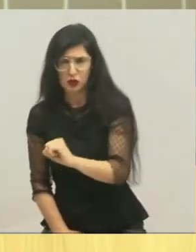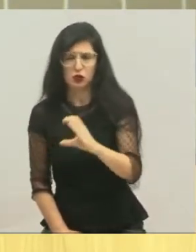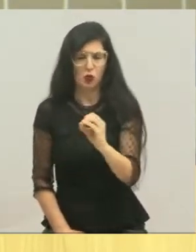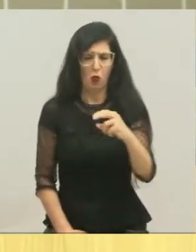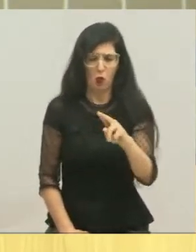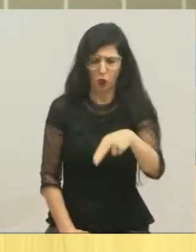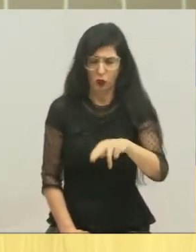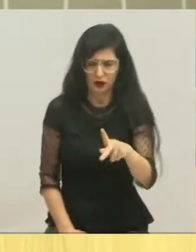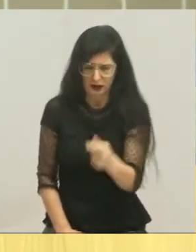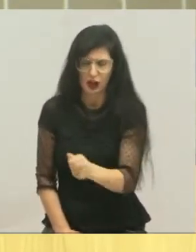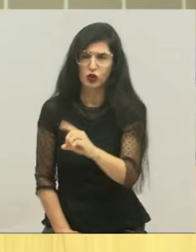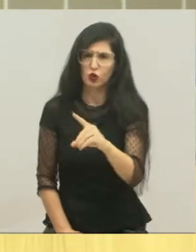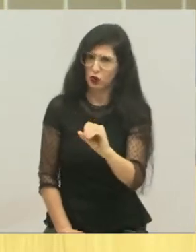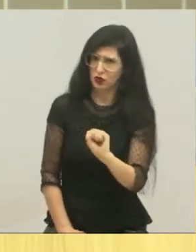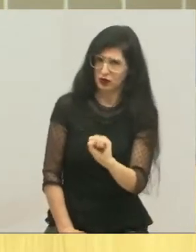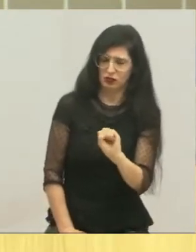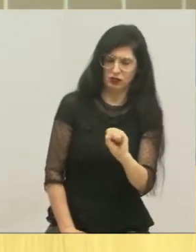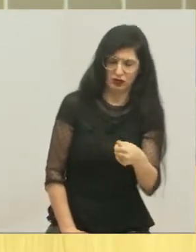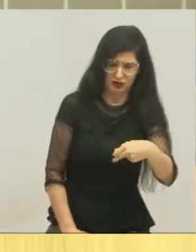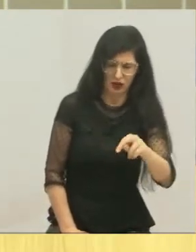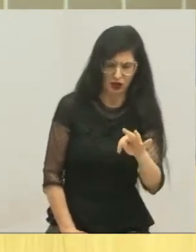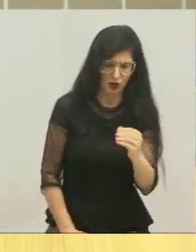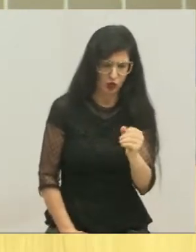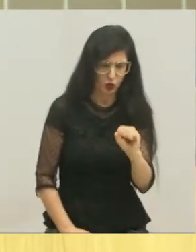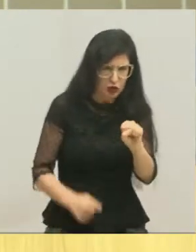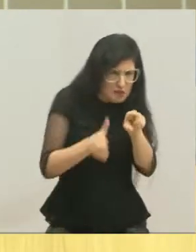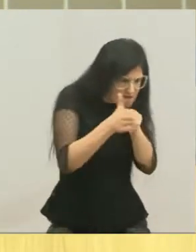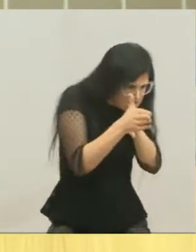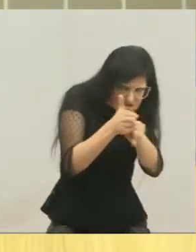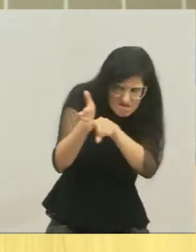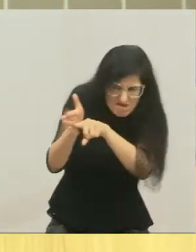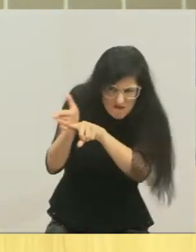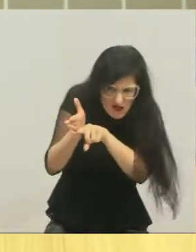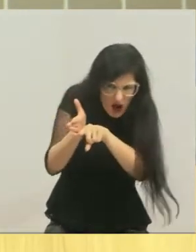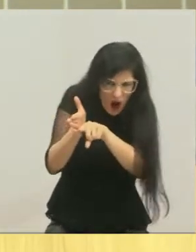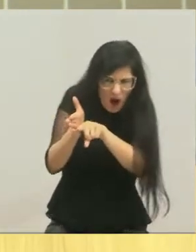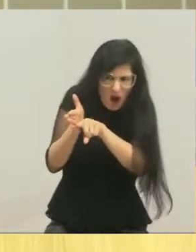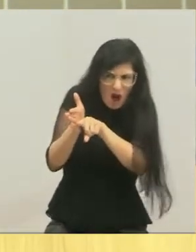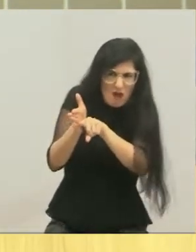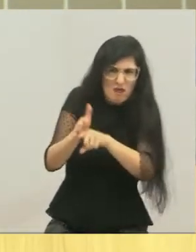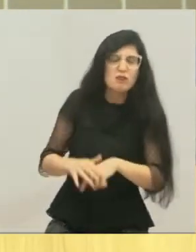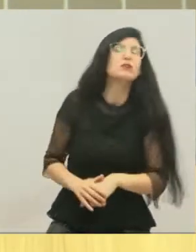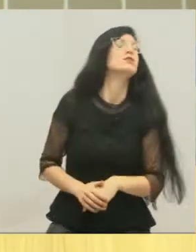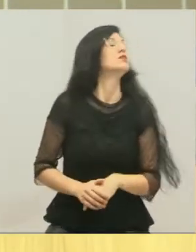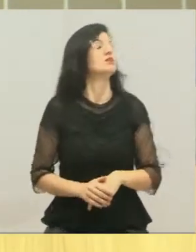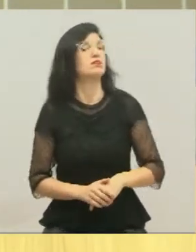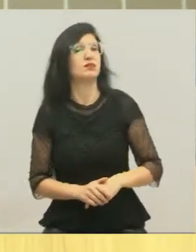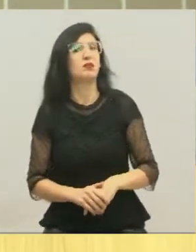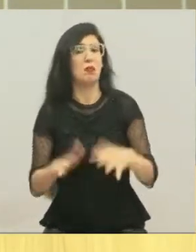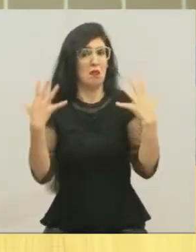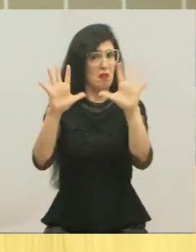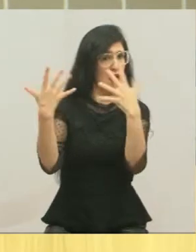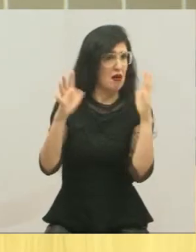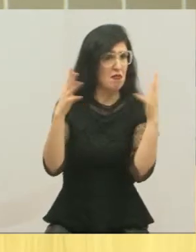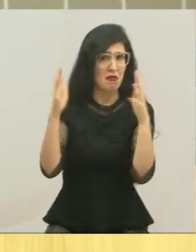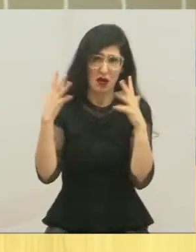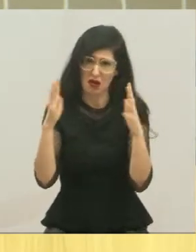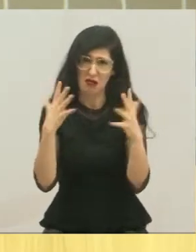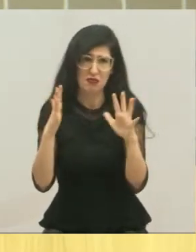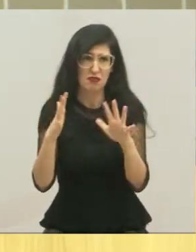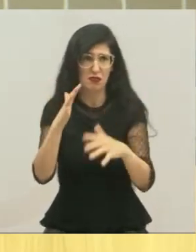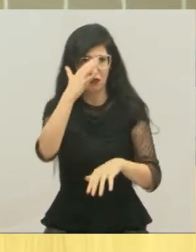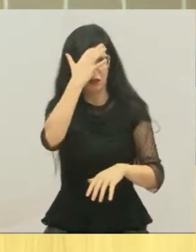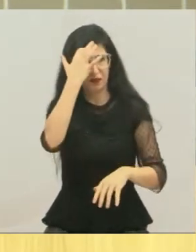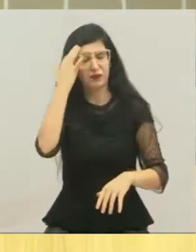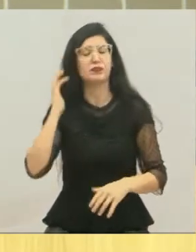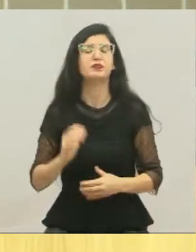Santos, pelo belíssimo trabalho realizado no esclarecimento do episódio relacionado ao desaparecimento